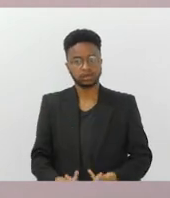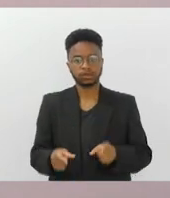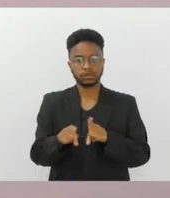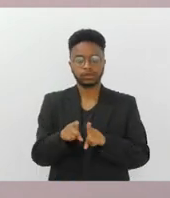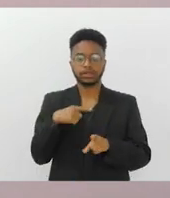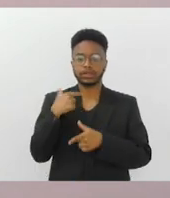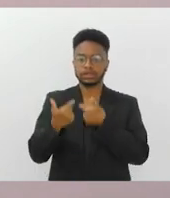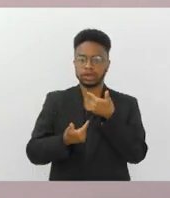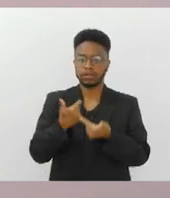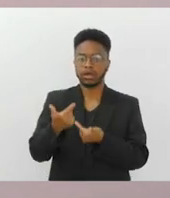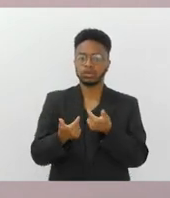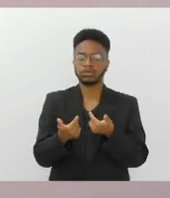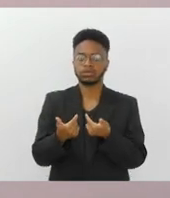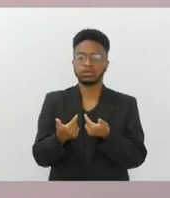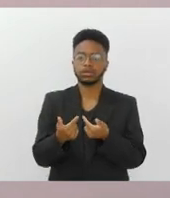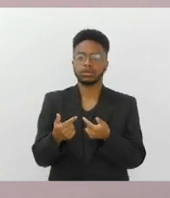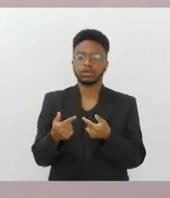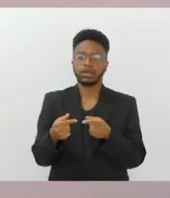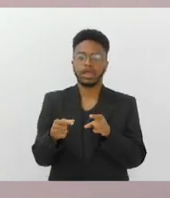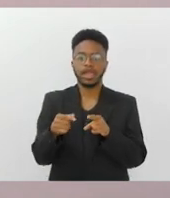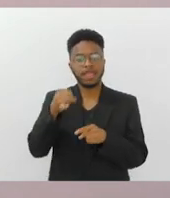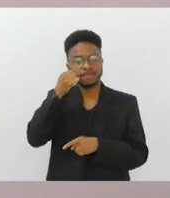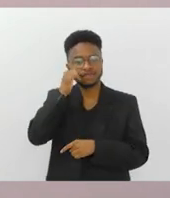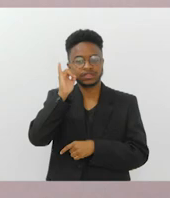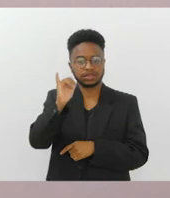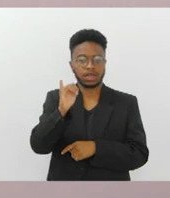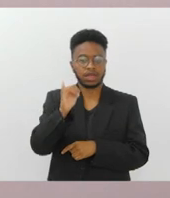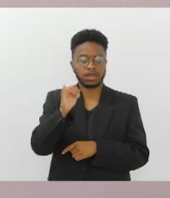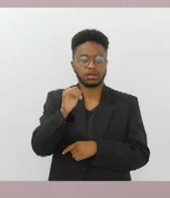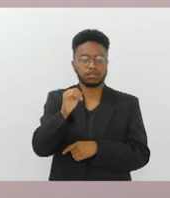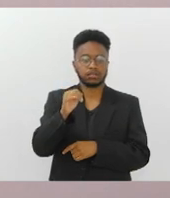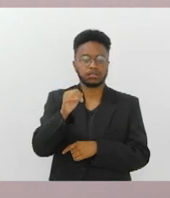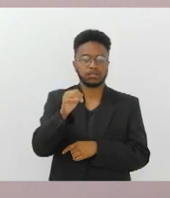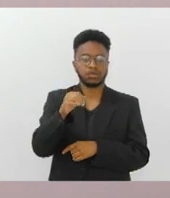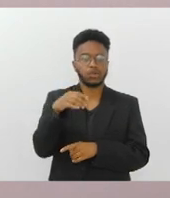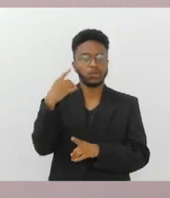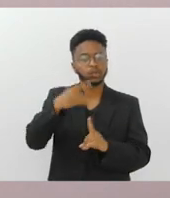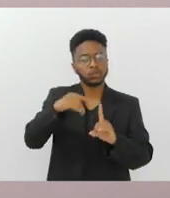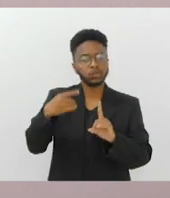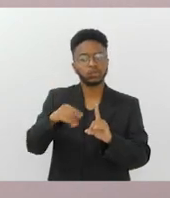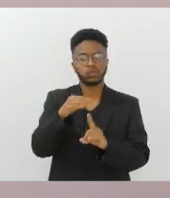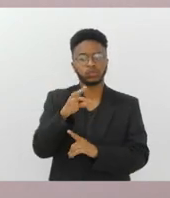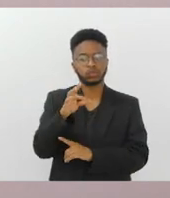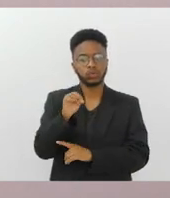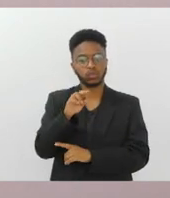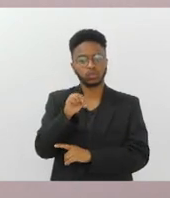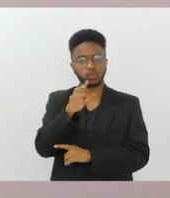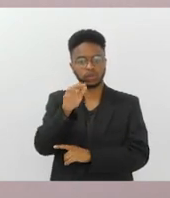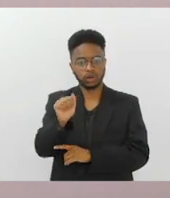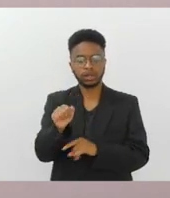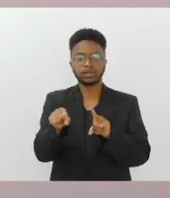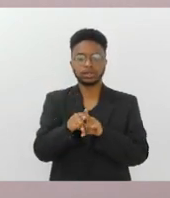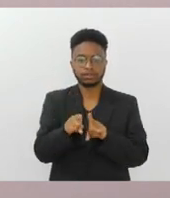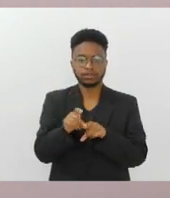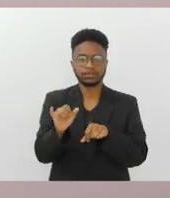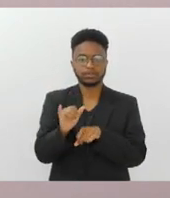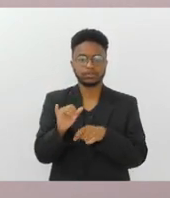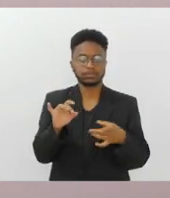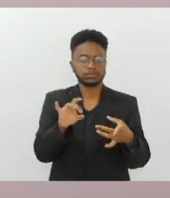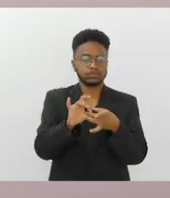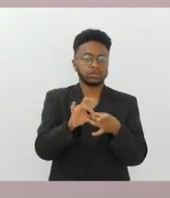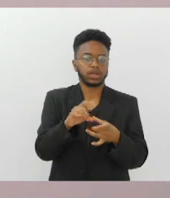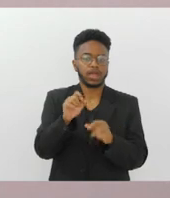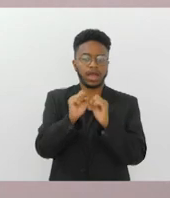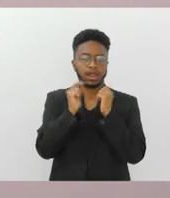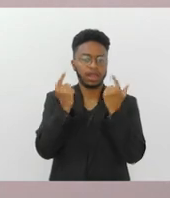trabalhou no mecanismo de combate e prevenção à tortura, aqui um instrumento da Assembleia Legislativa do Rio de Janeiro,